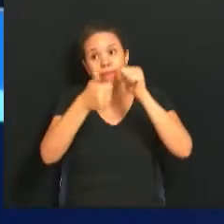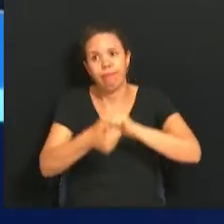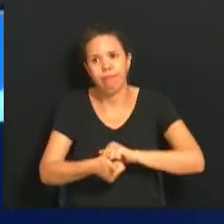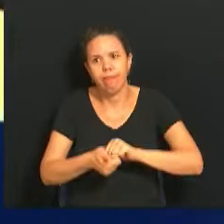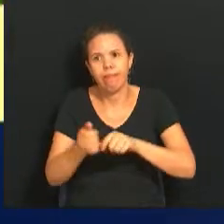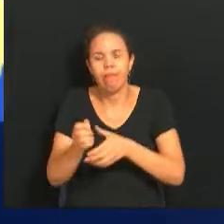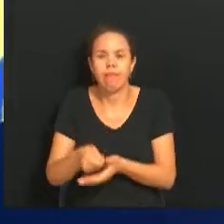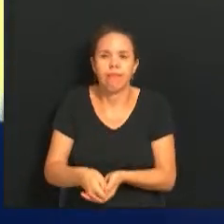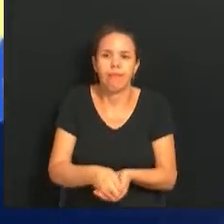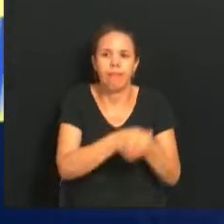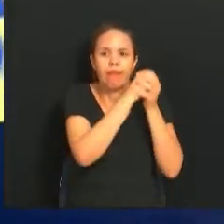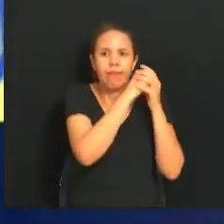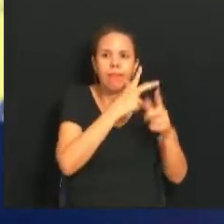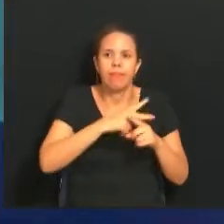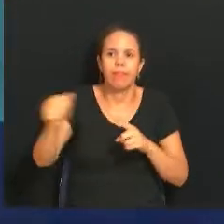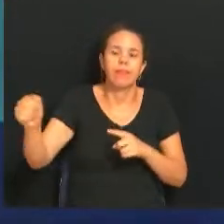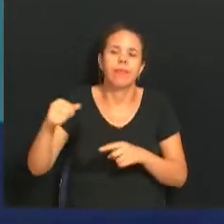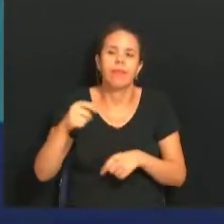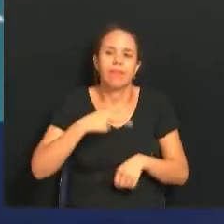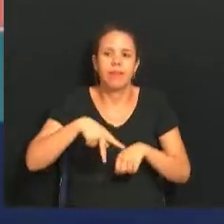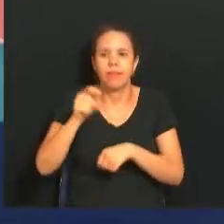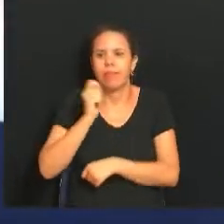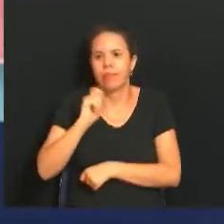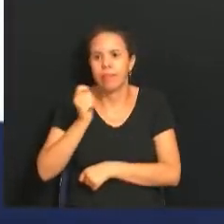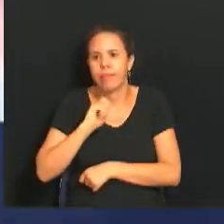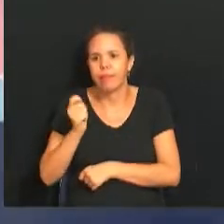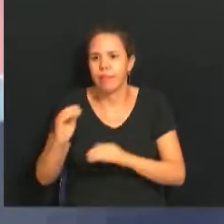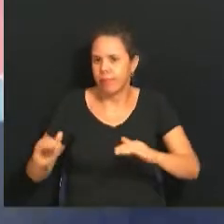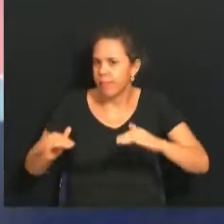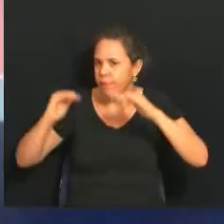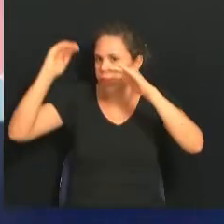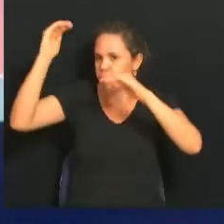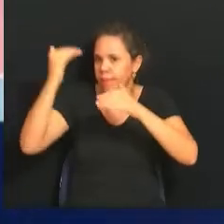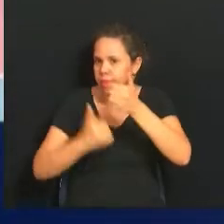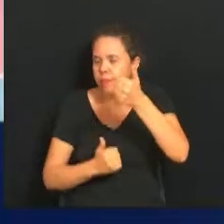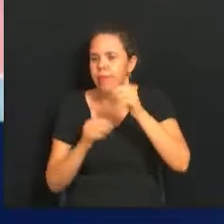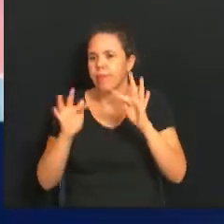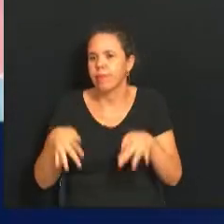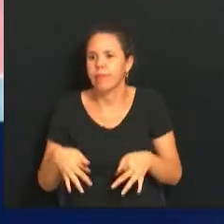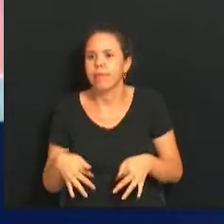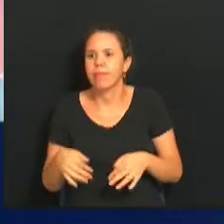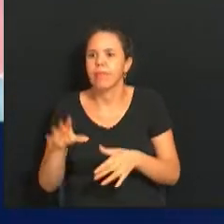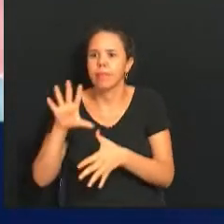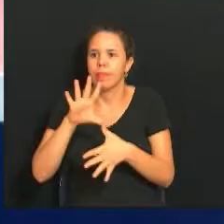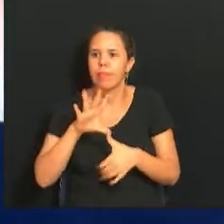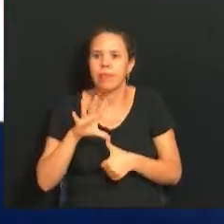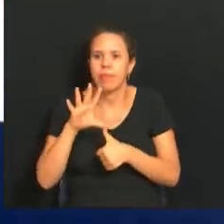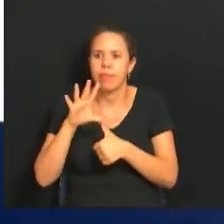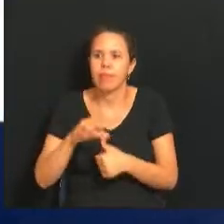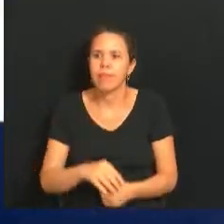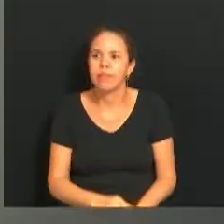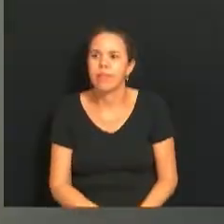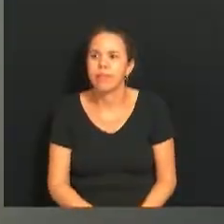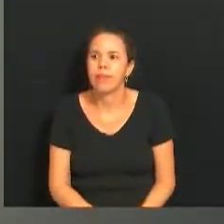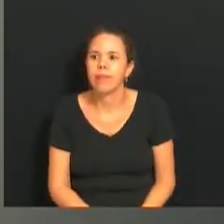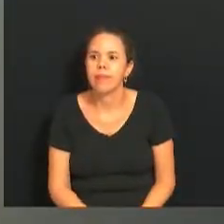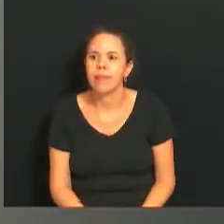Renata vence a equipe da Argentina e está na semifinal do Sul-Americano.